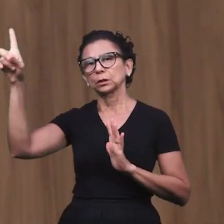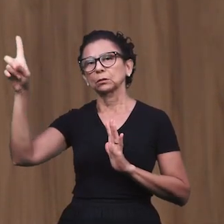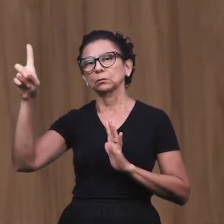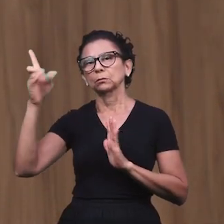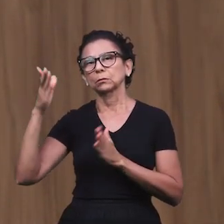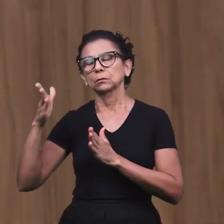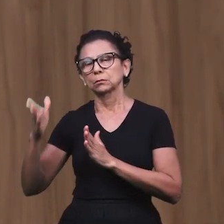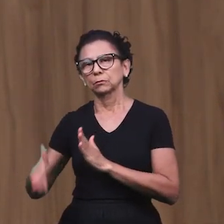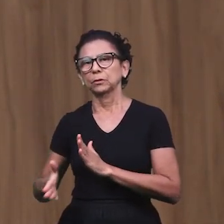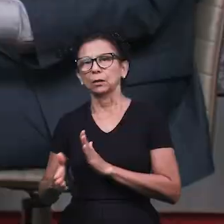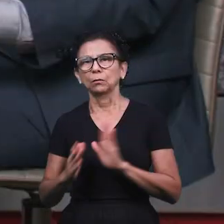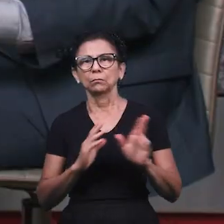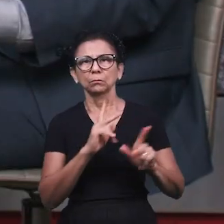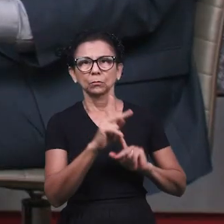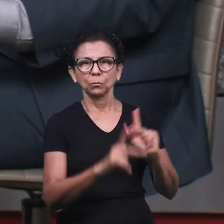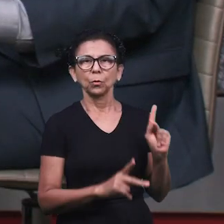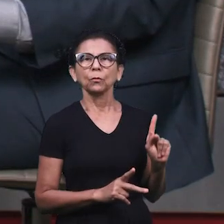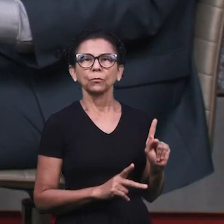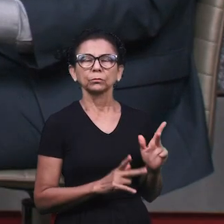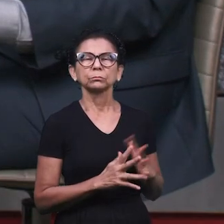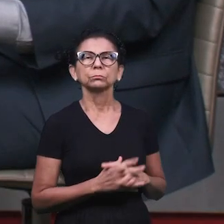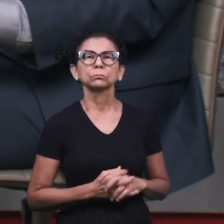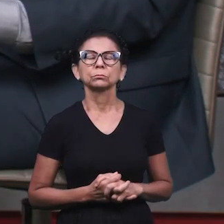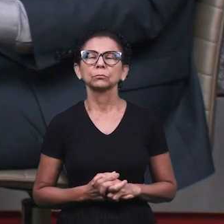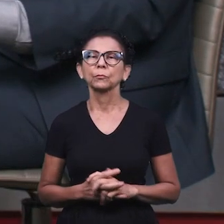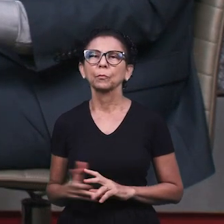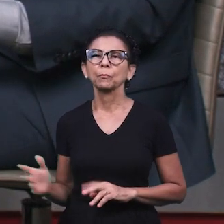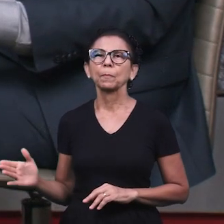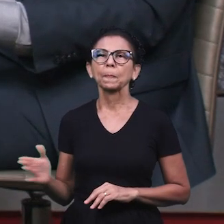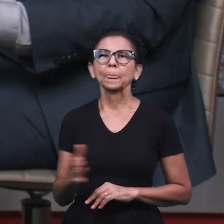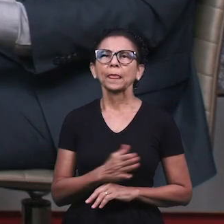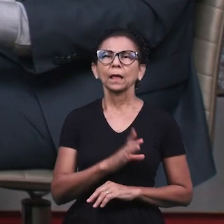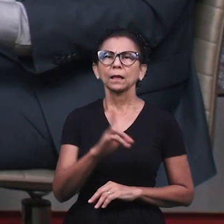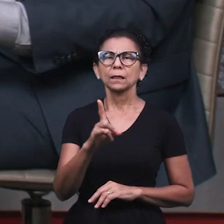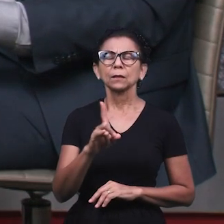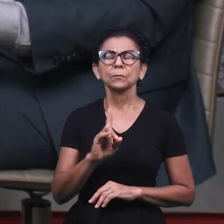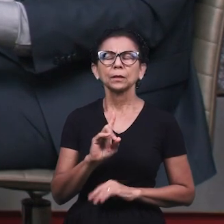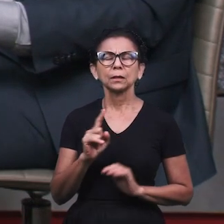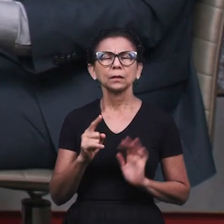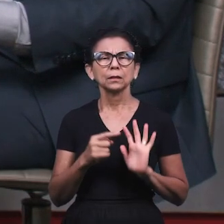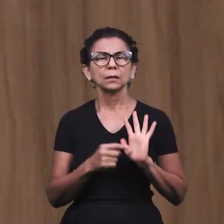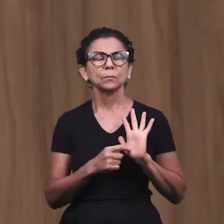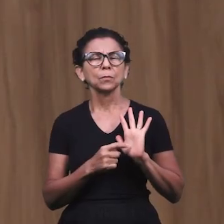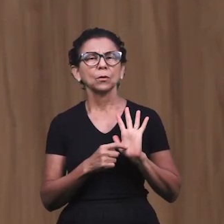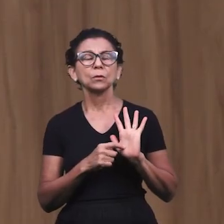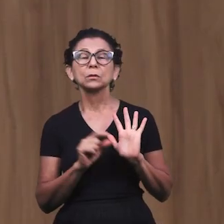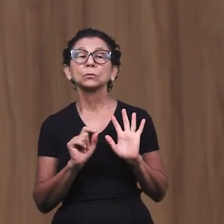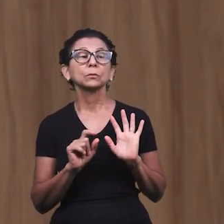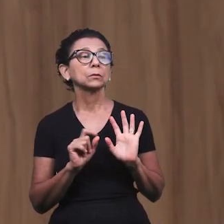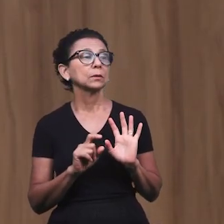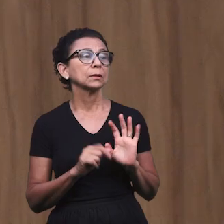na vida do povo de Israel. Agora, no finalzinho aqui, o Senhor começa já a dizer a respeito da